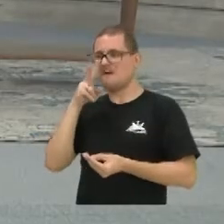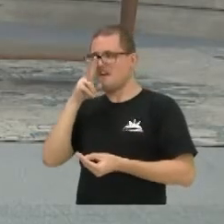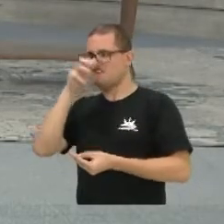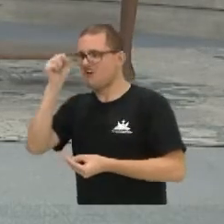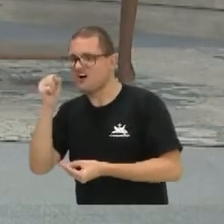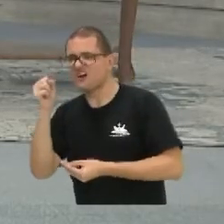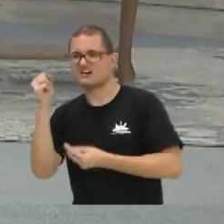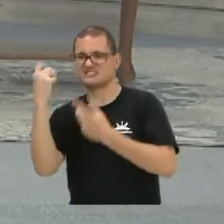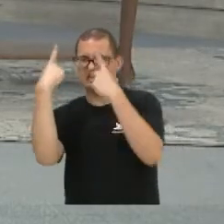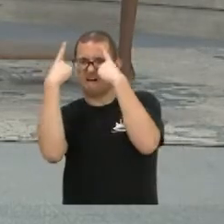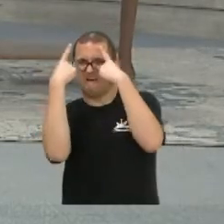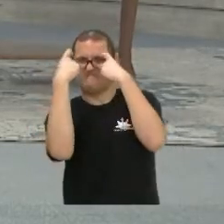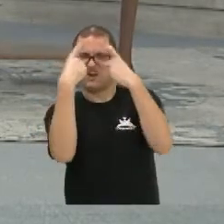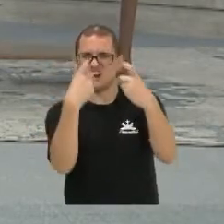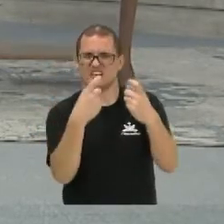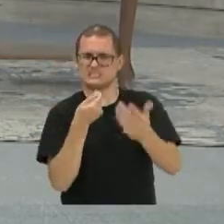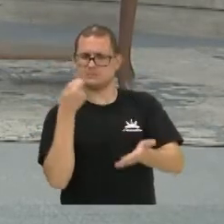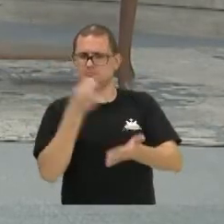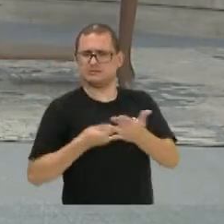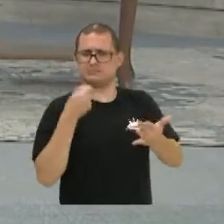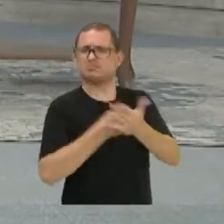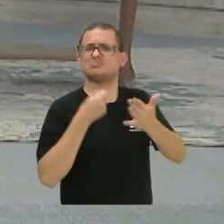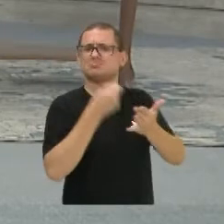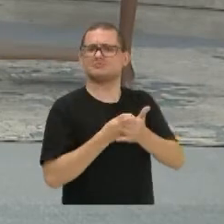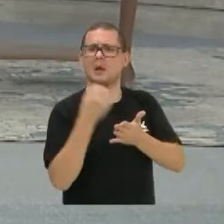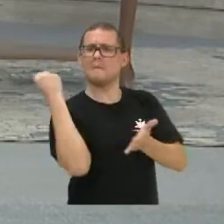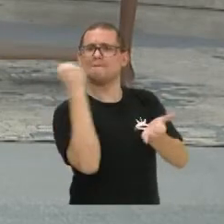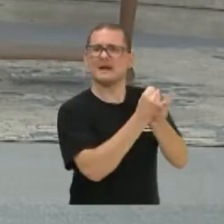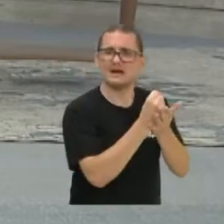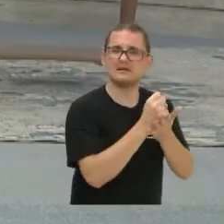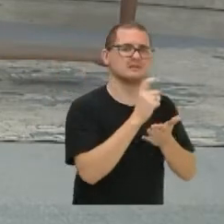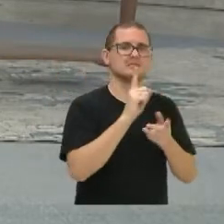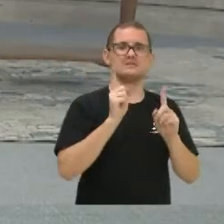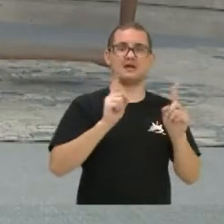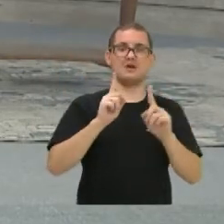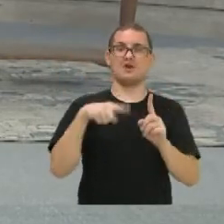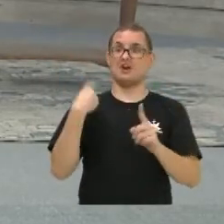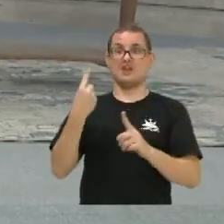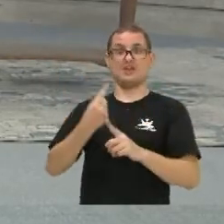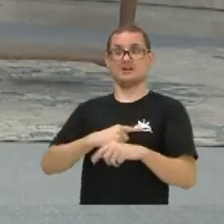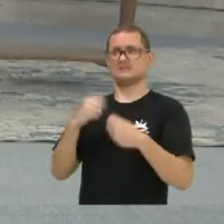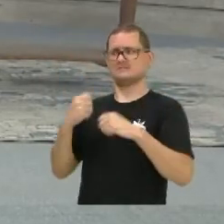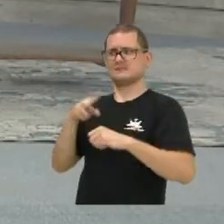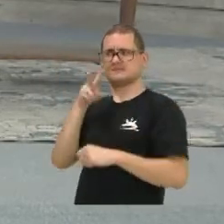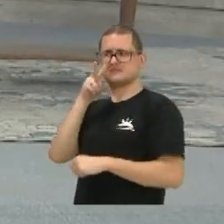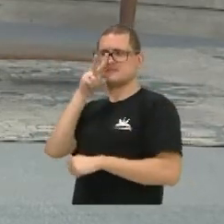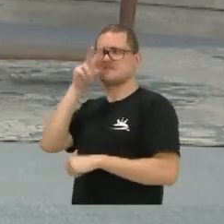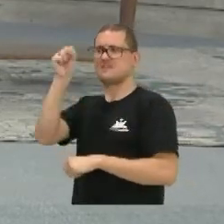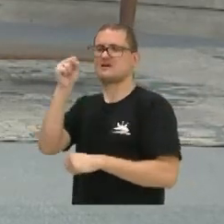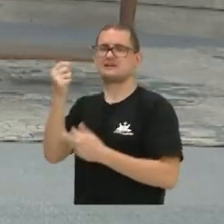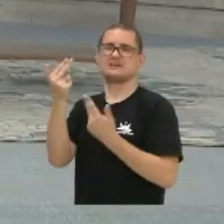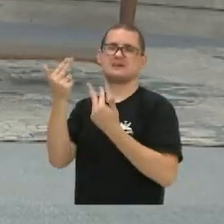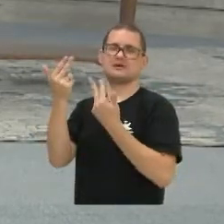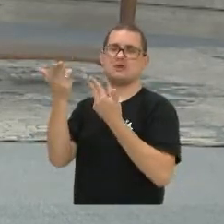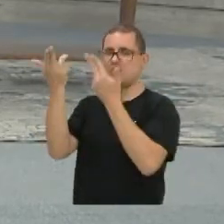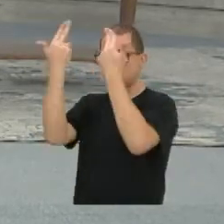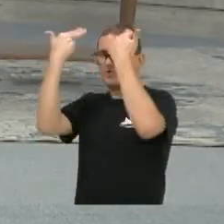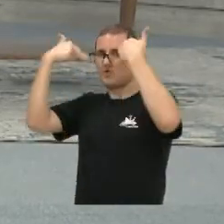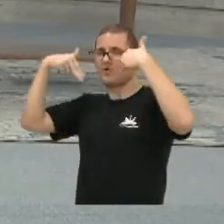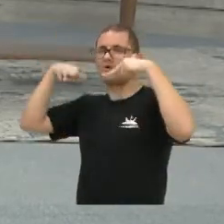dá daquela força da besta é para ser forte daquela força do cordeiro